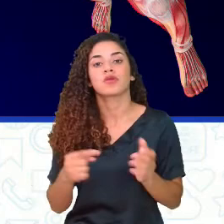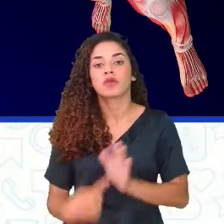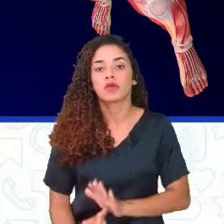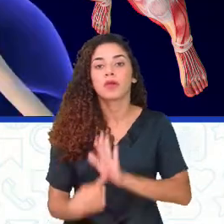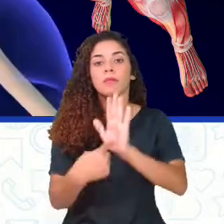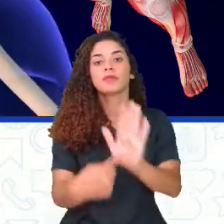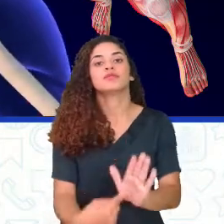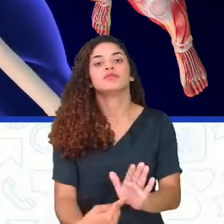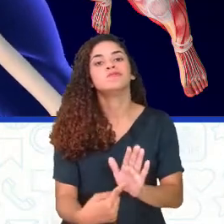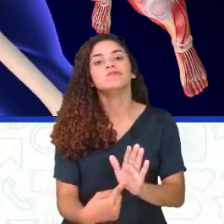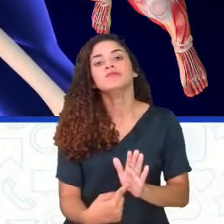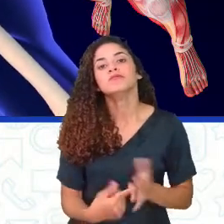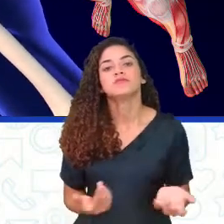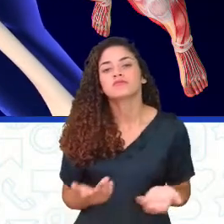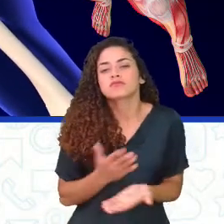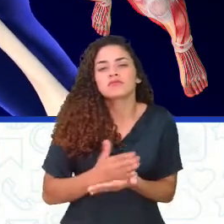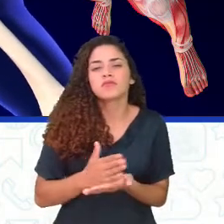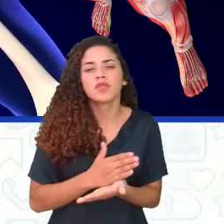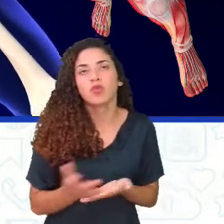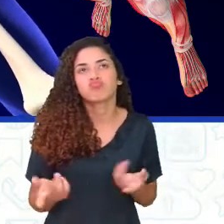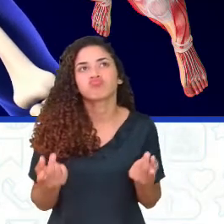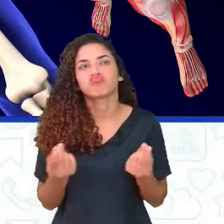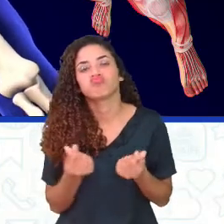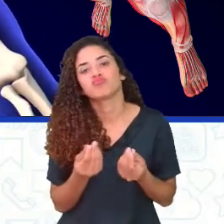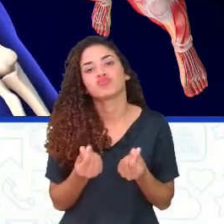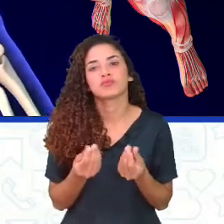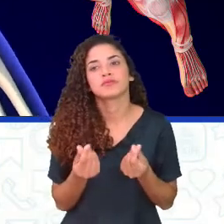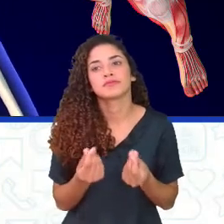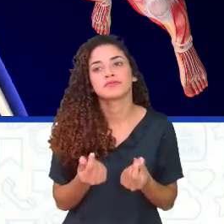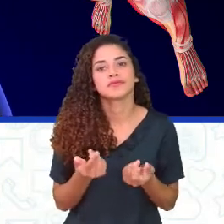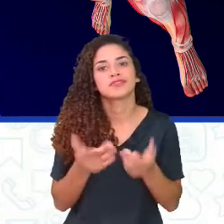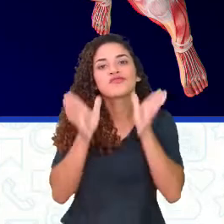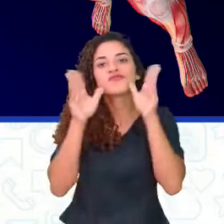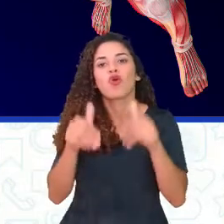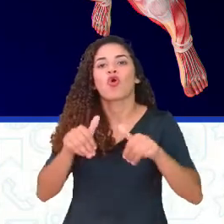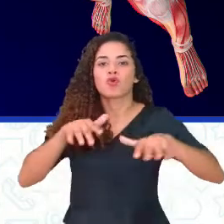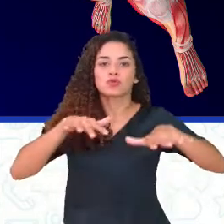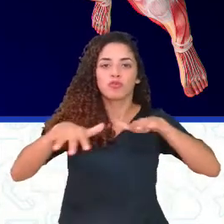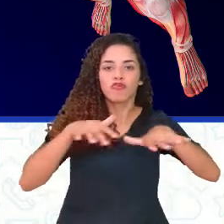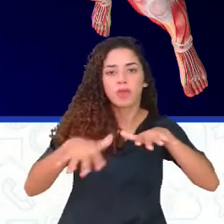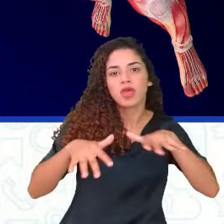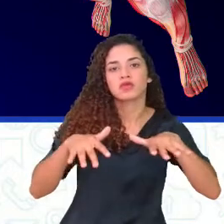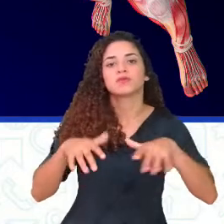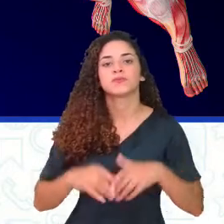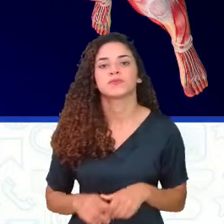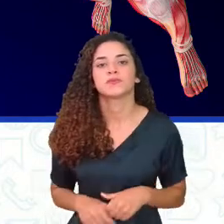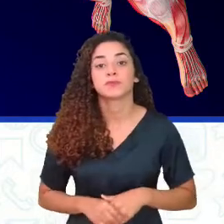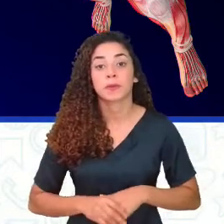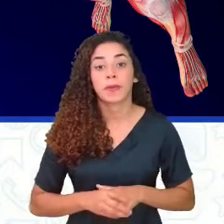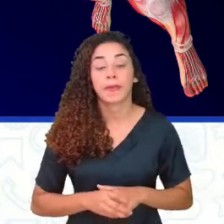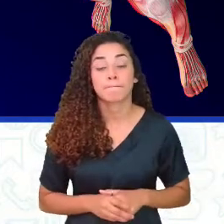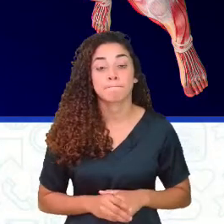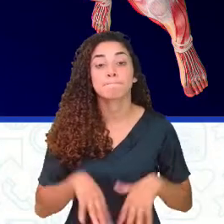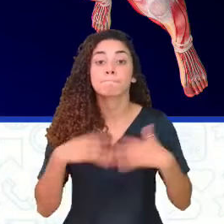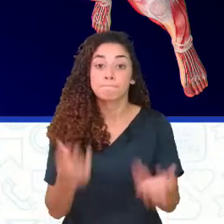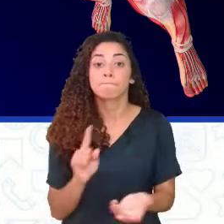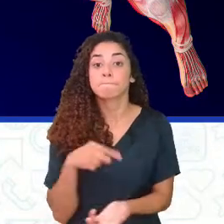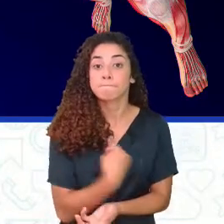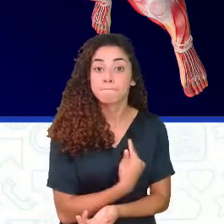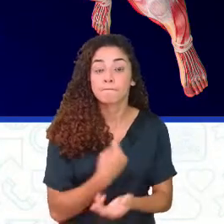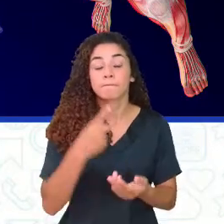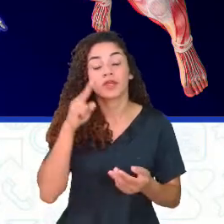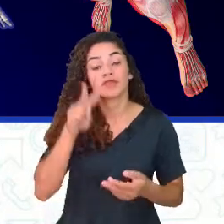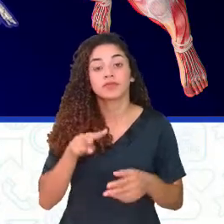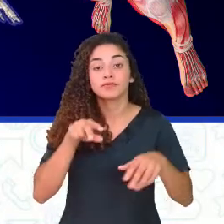né, algumas condições para a questão dessa locomoção, desse movimento. E aí a gente vai ver durante